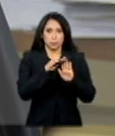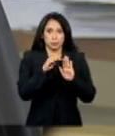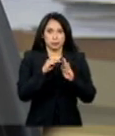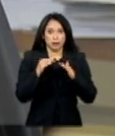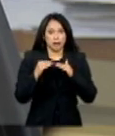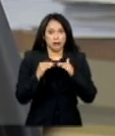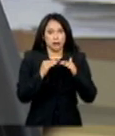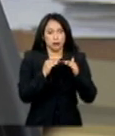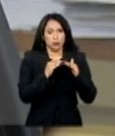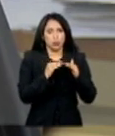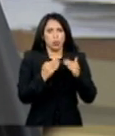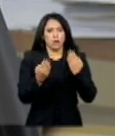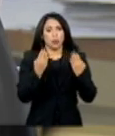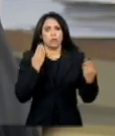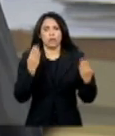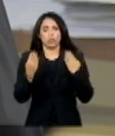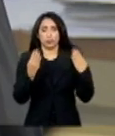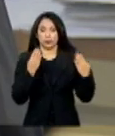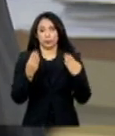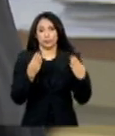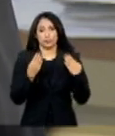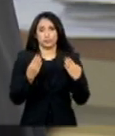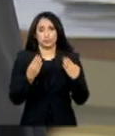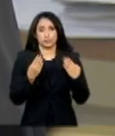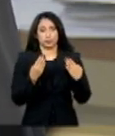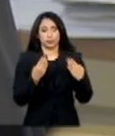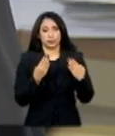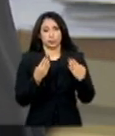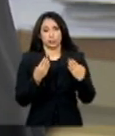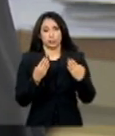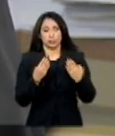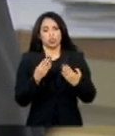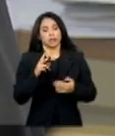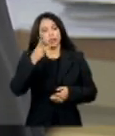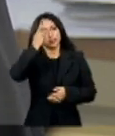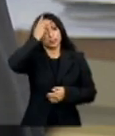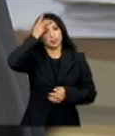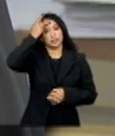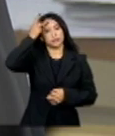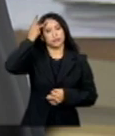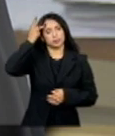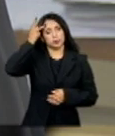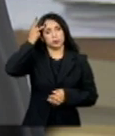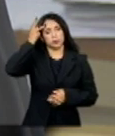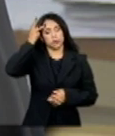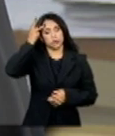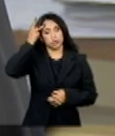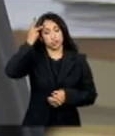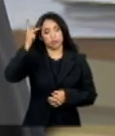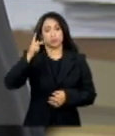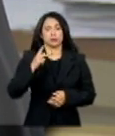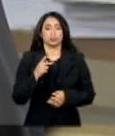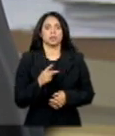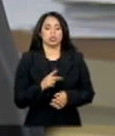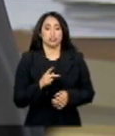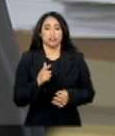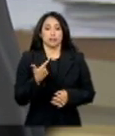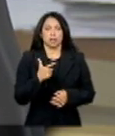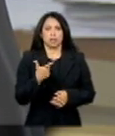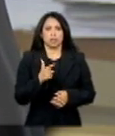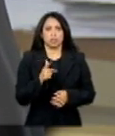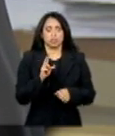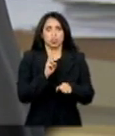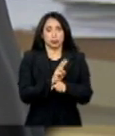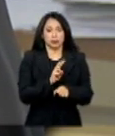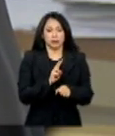parâmetros suspeitos a medida legislativa recai sobre pessoas em condições de elegibilidade manifesta grupos